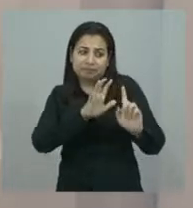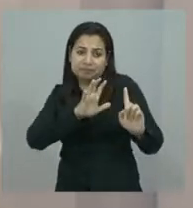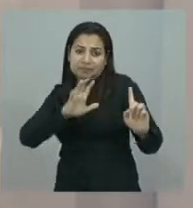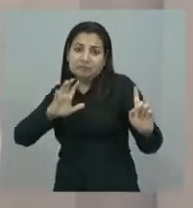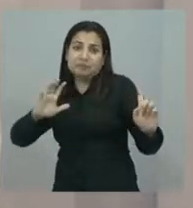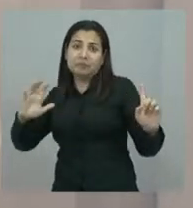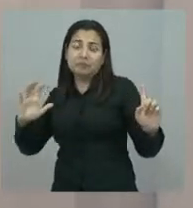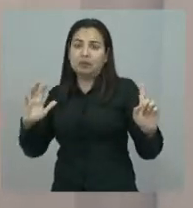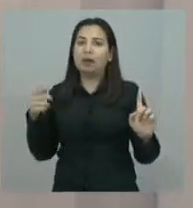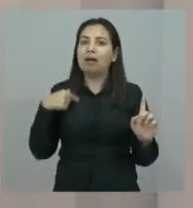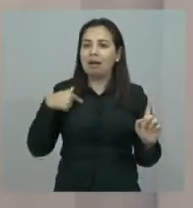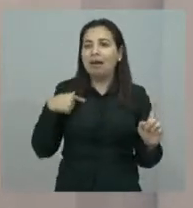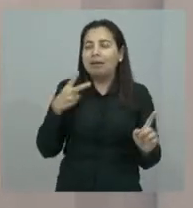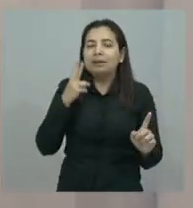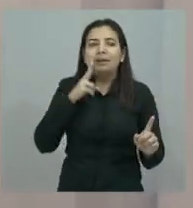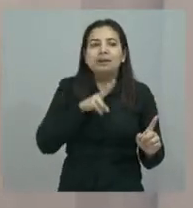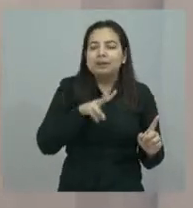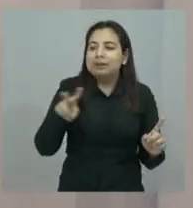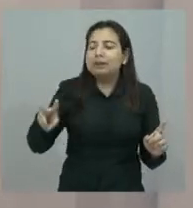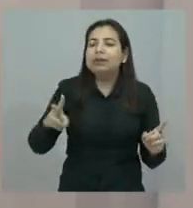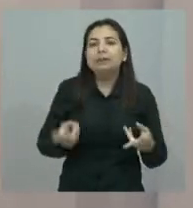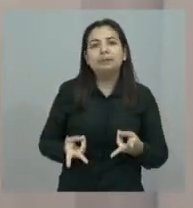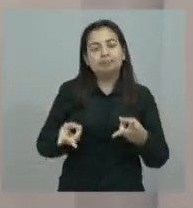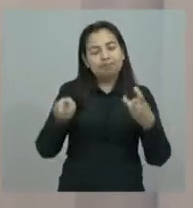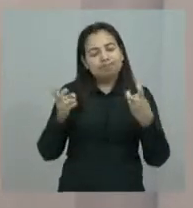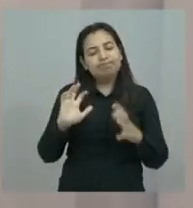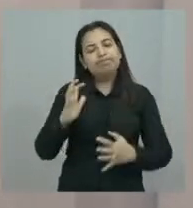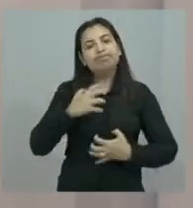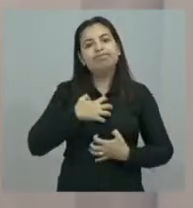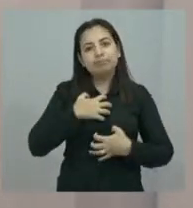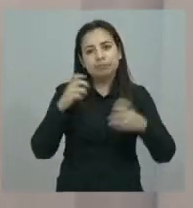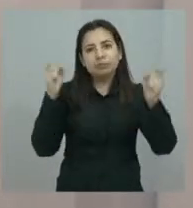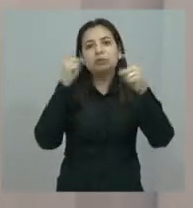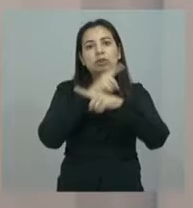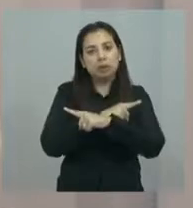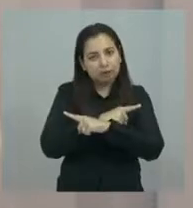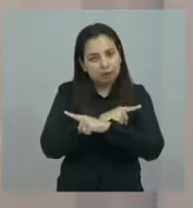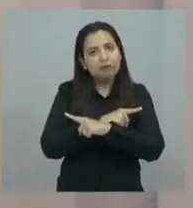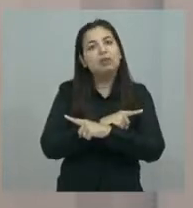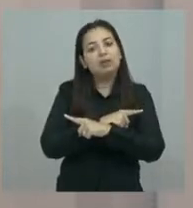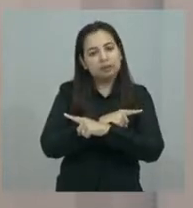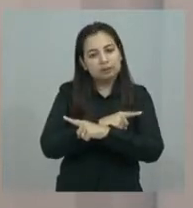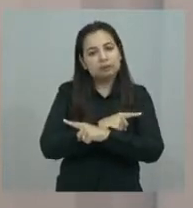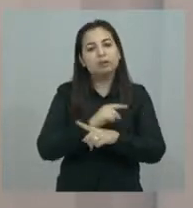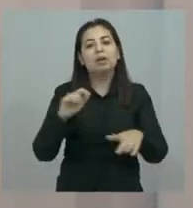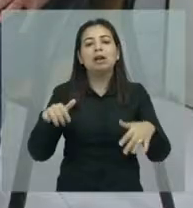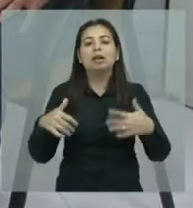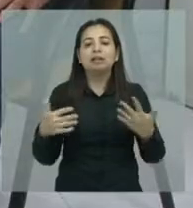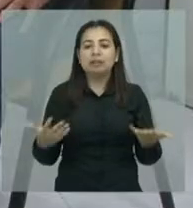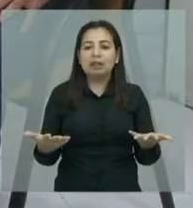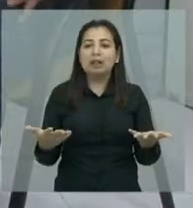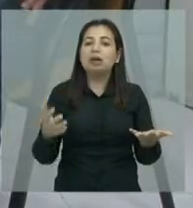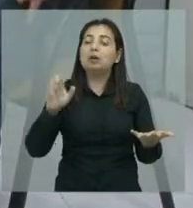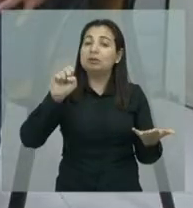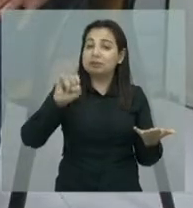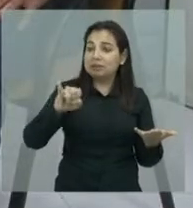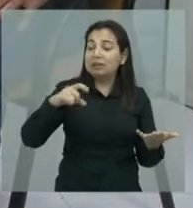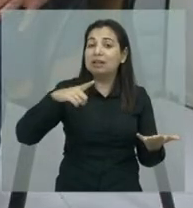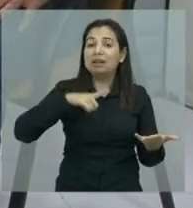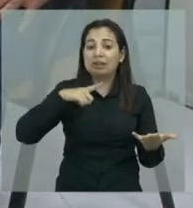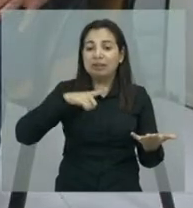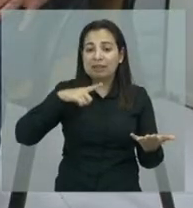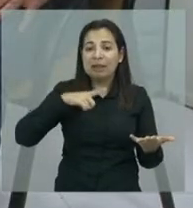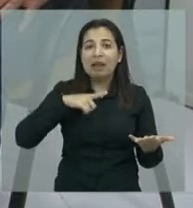olha, você está nesse movimento, você... Então, por favor, se retire aqui do ambiente, porque